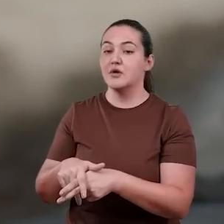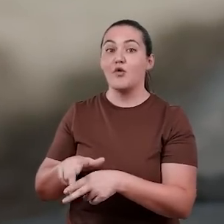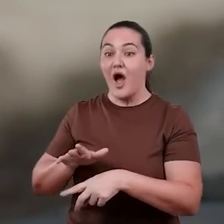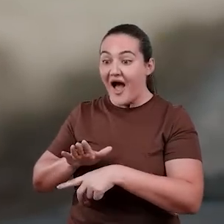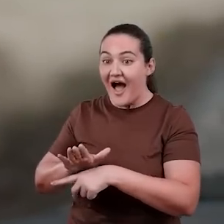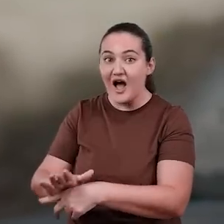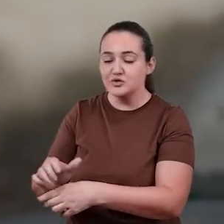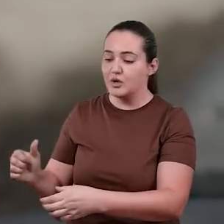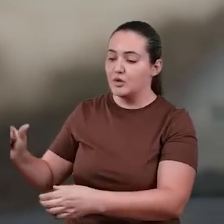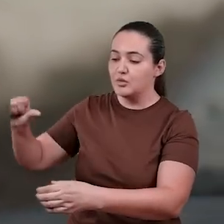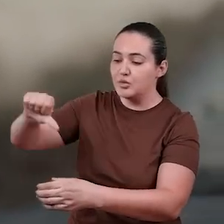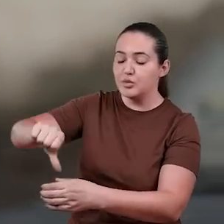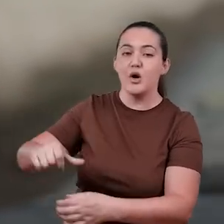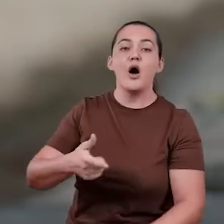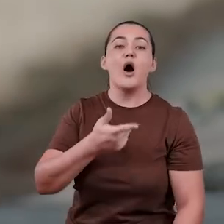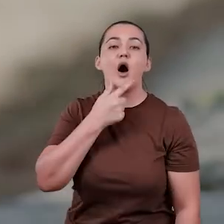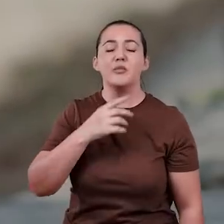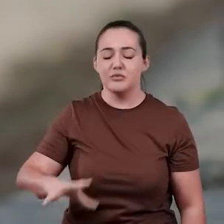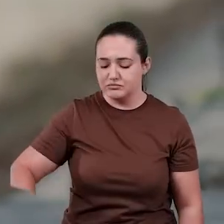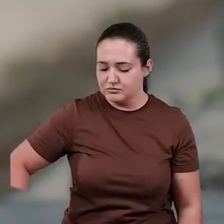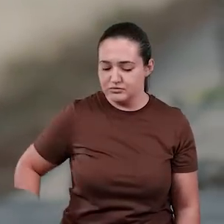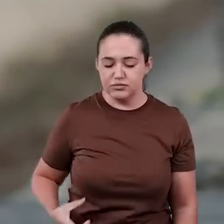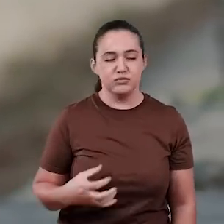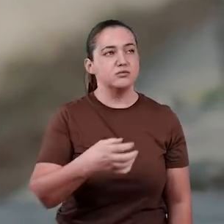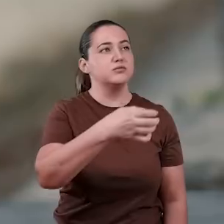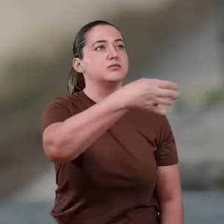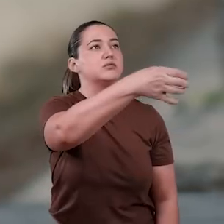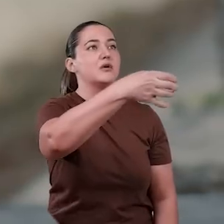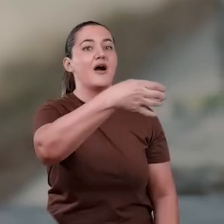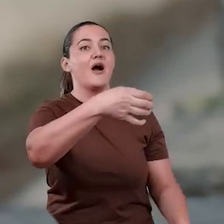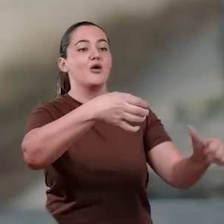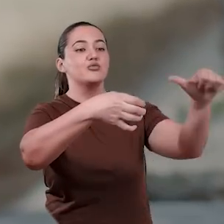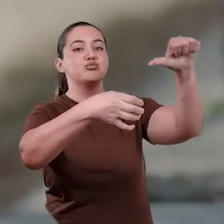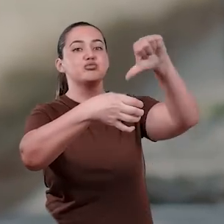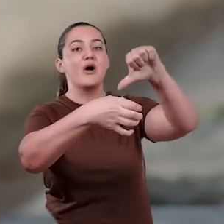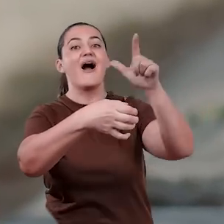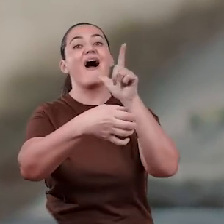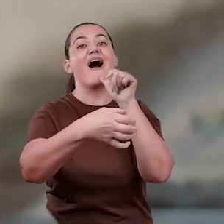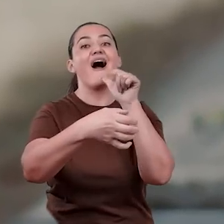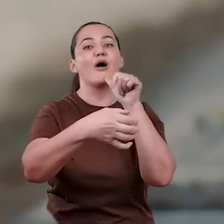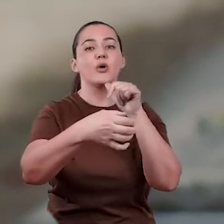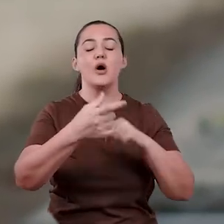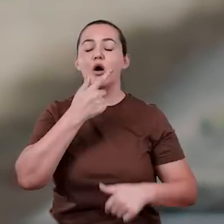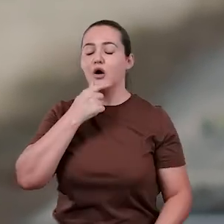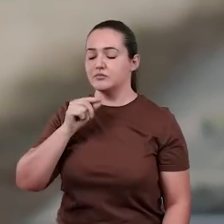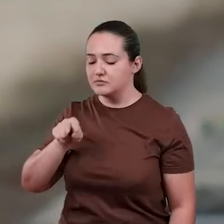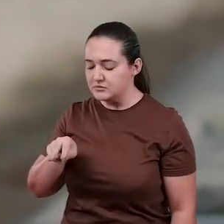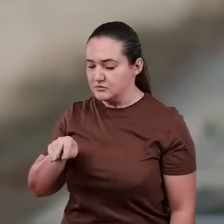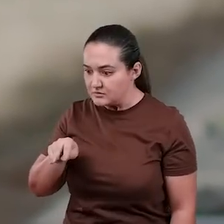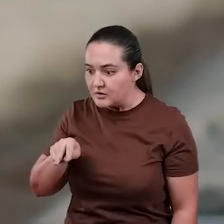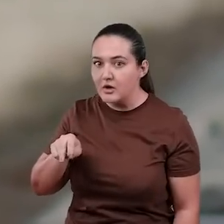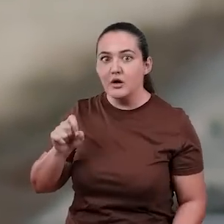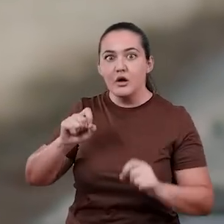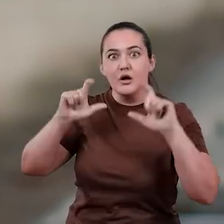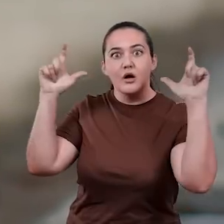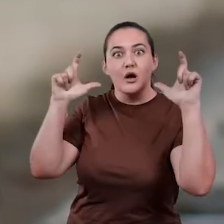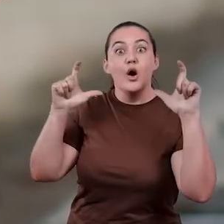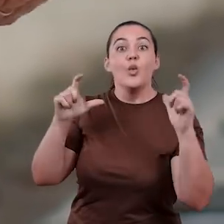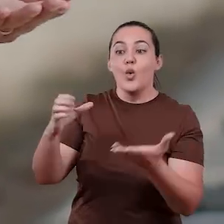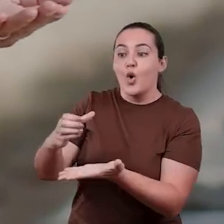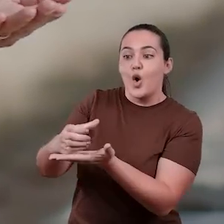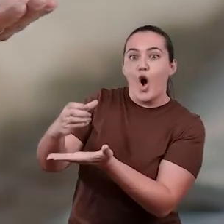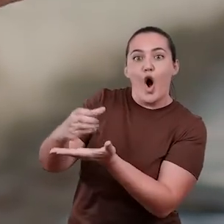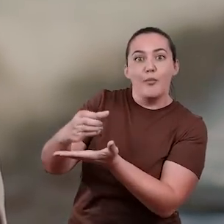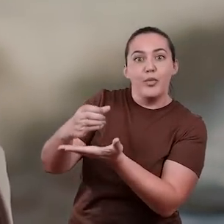leproso, que um milagre aconteceu. Que aquele copo que estava na mão do leproso não era uma caneca quebrada, mas era o próprio Santo Graal. E